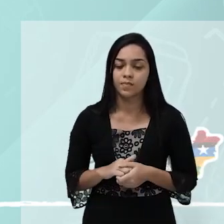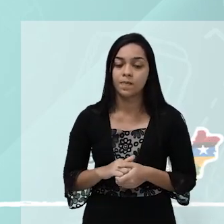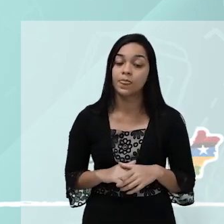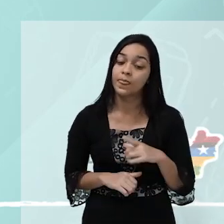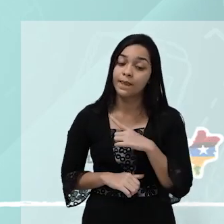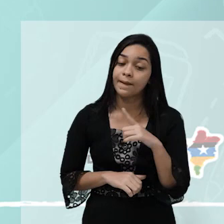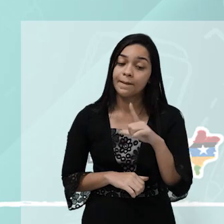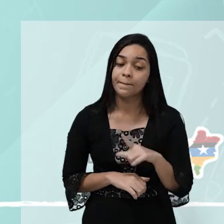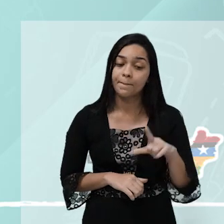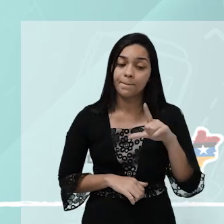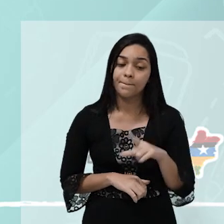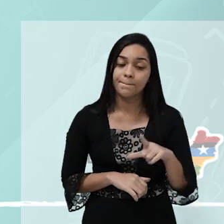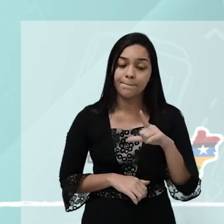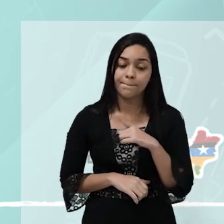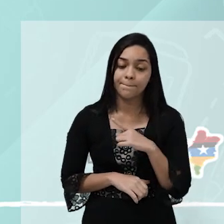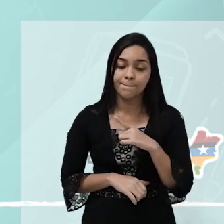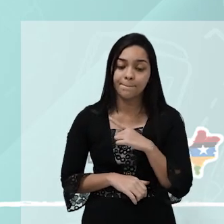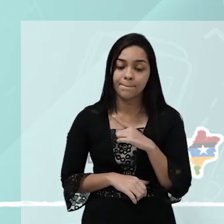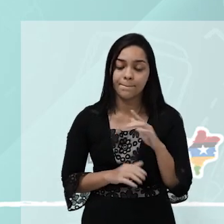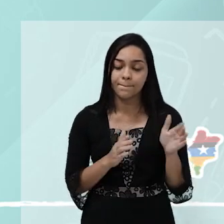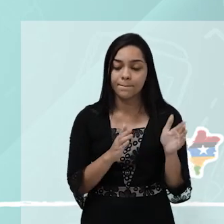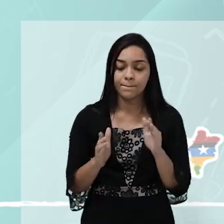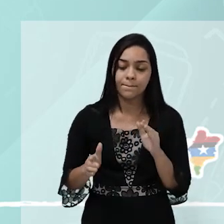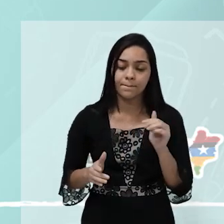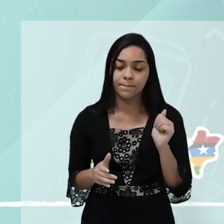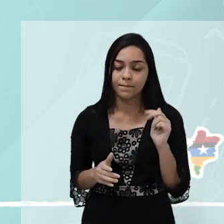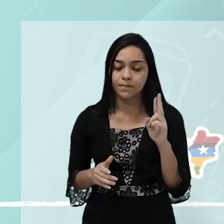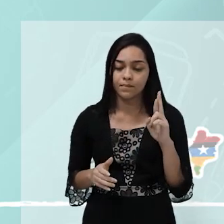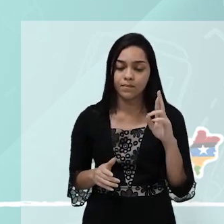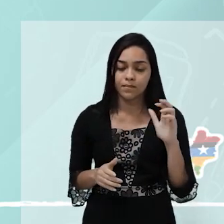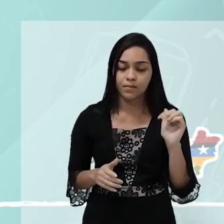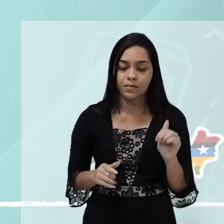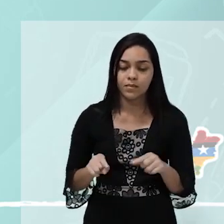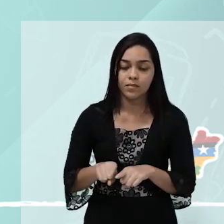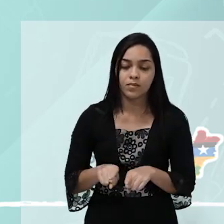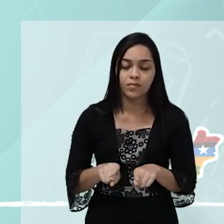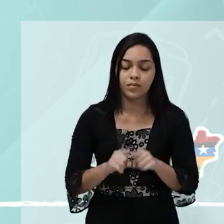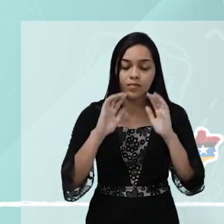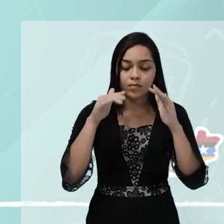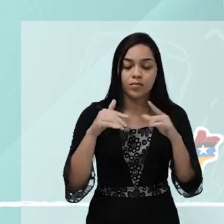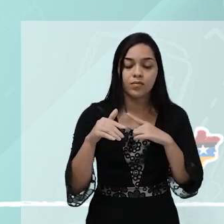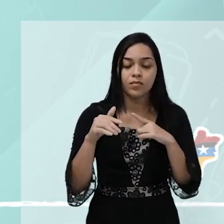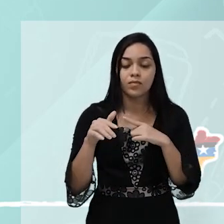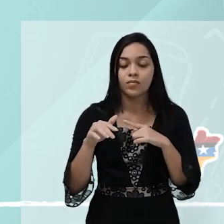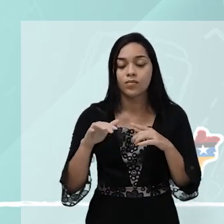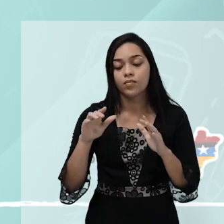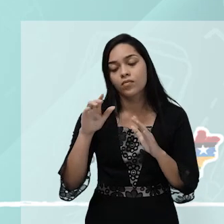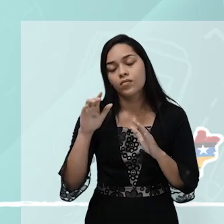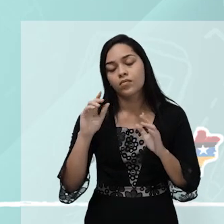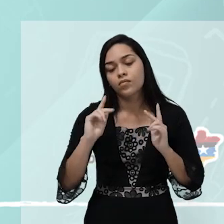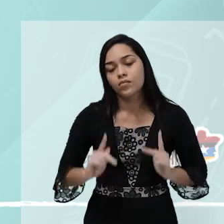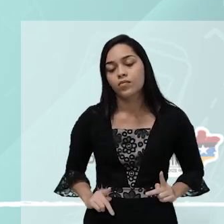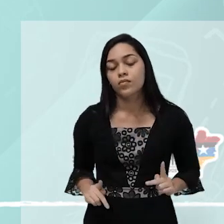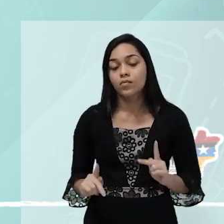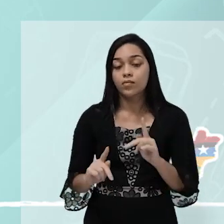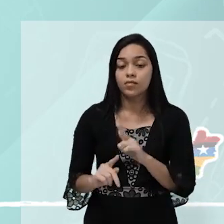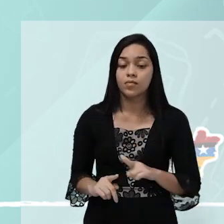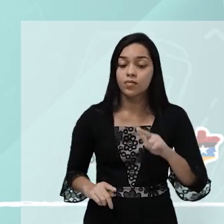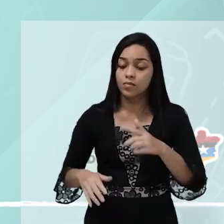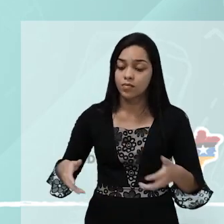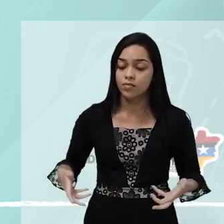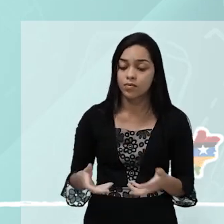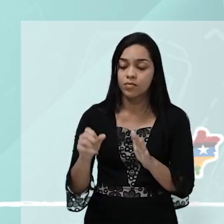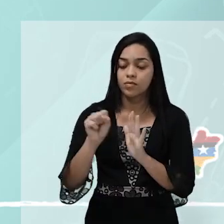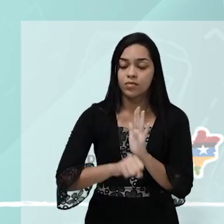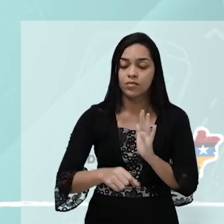na literatura que sua fase áurea transcenderia o tempo. O grande destaque foi para os estilos literários que começaram a ser impulsionados no